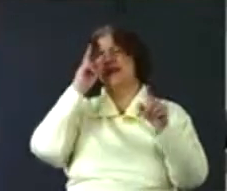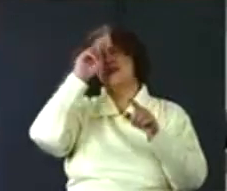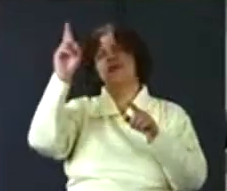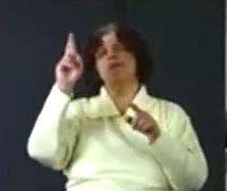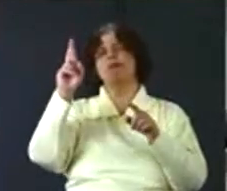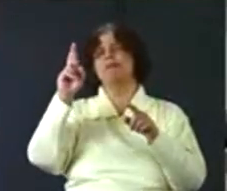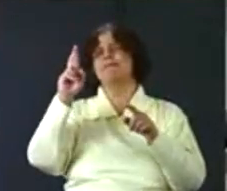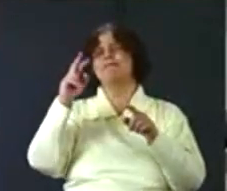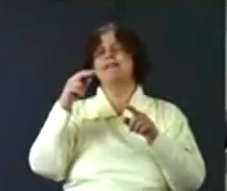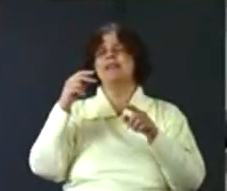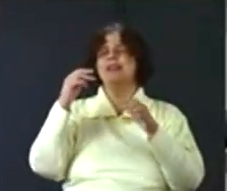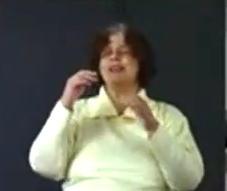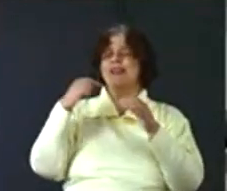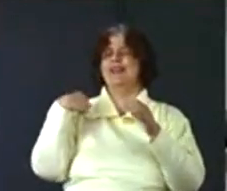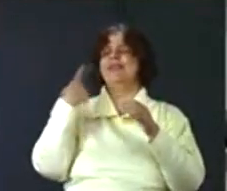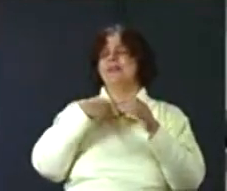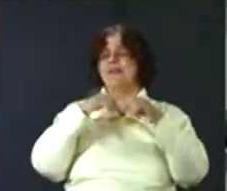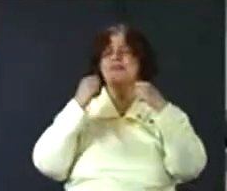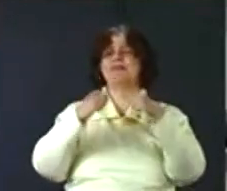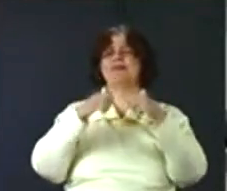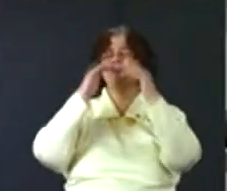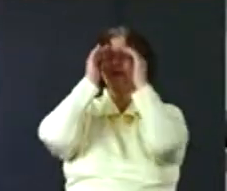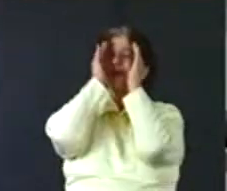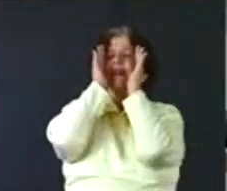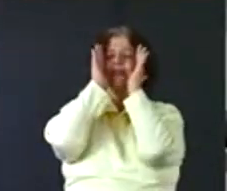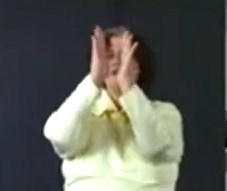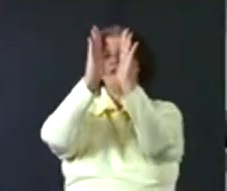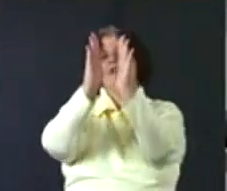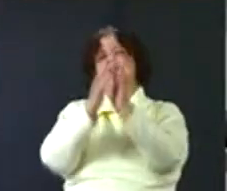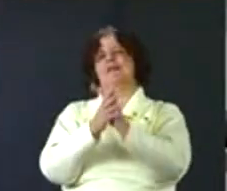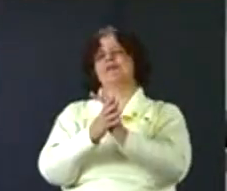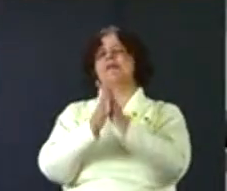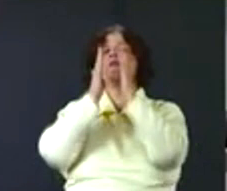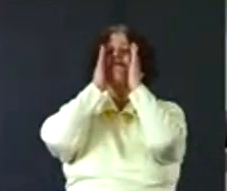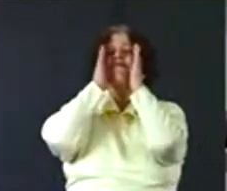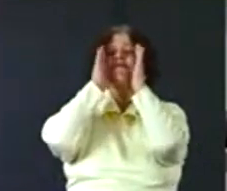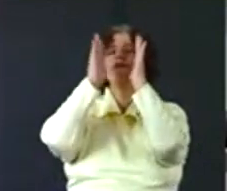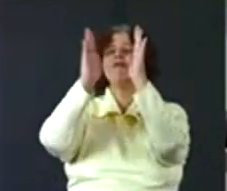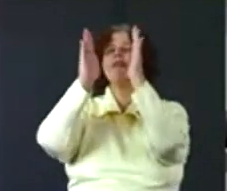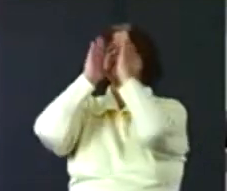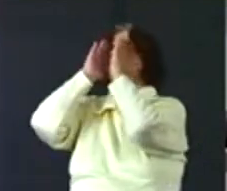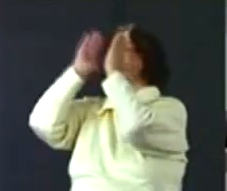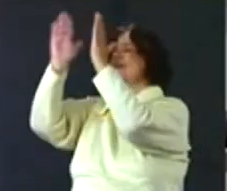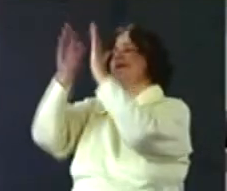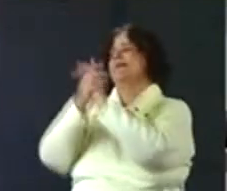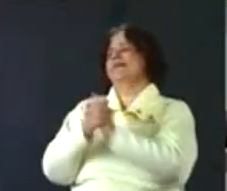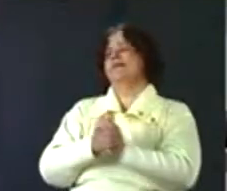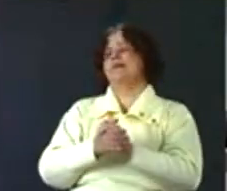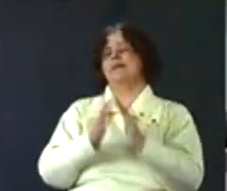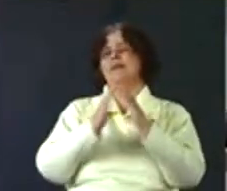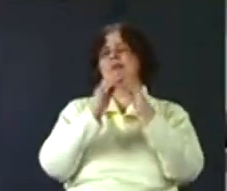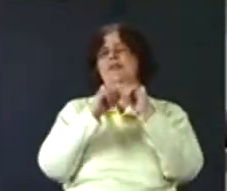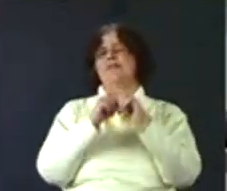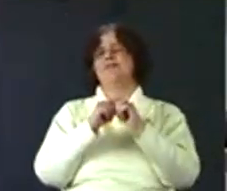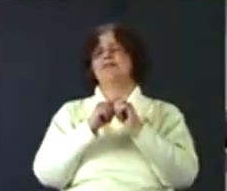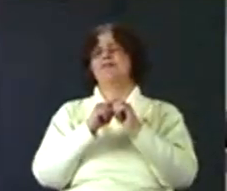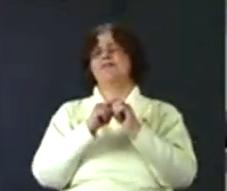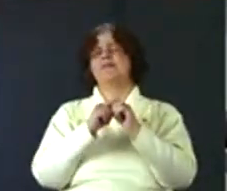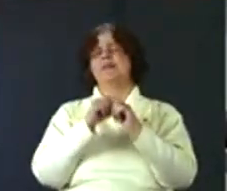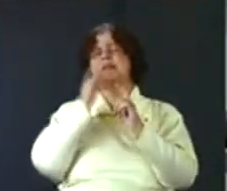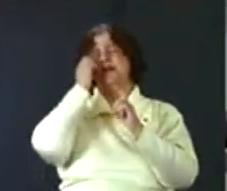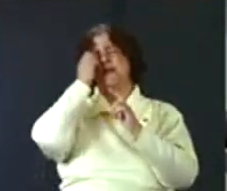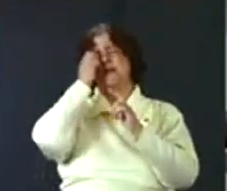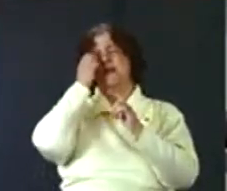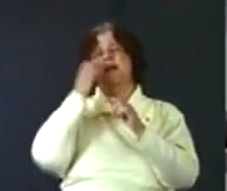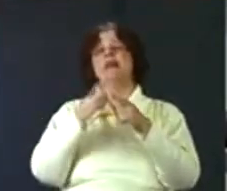os dias são maus e que o Senhor conhece a tribulação da tua igreja espalhada pela face da terra. E a tribulação atual que estamos passando,